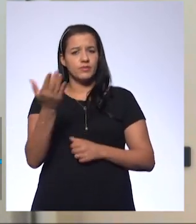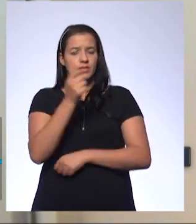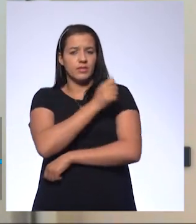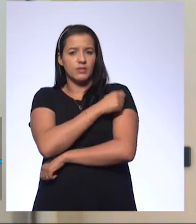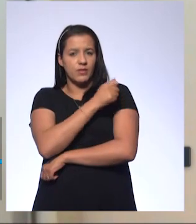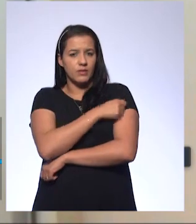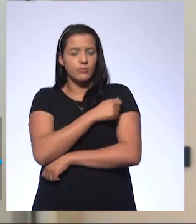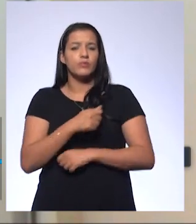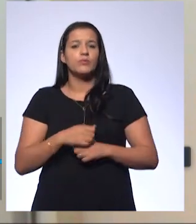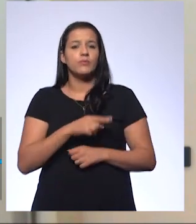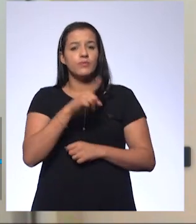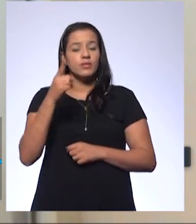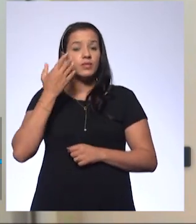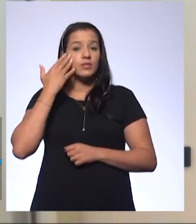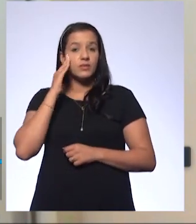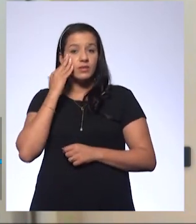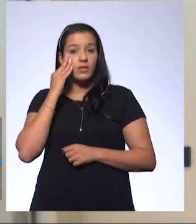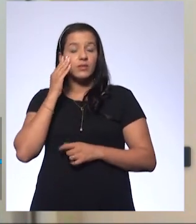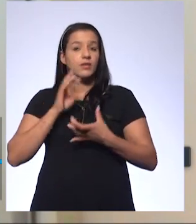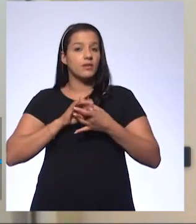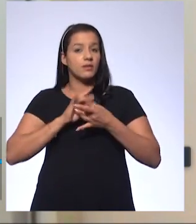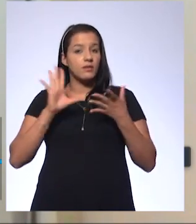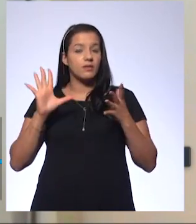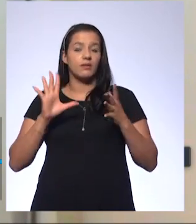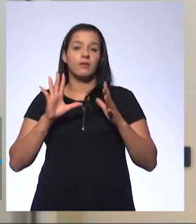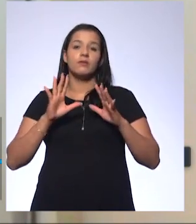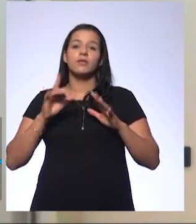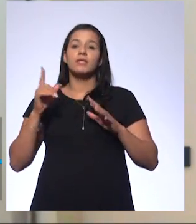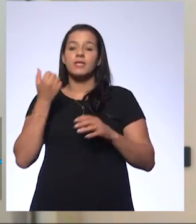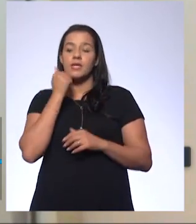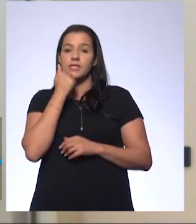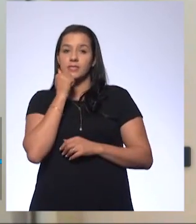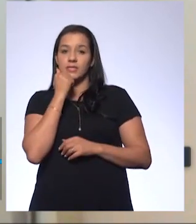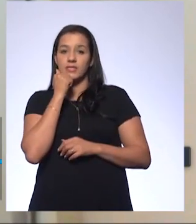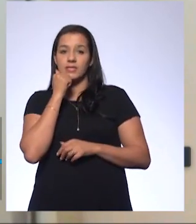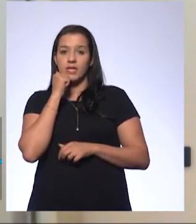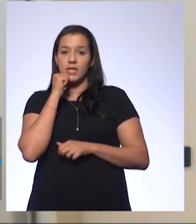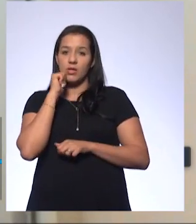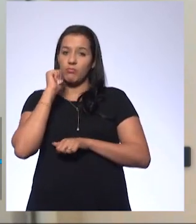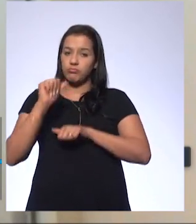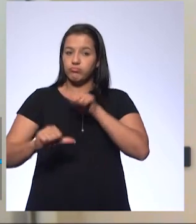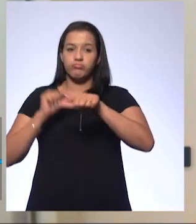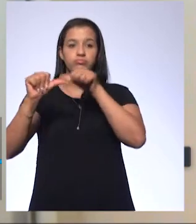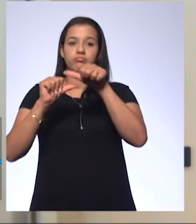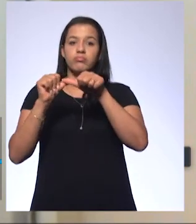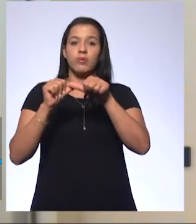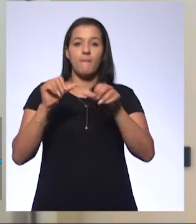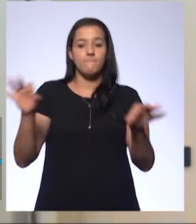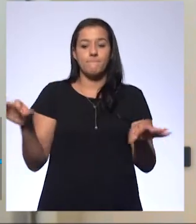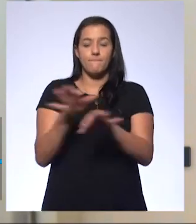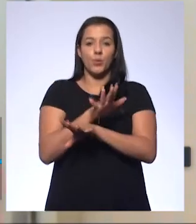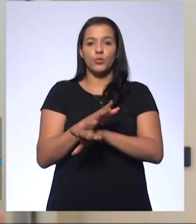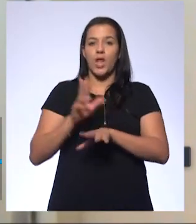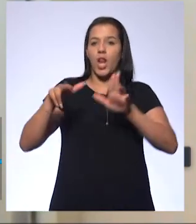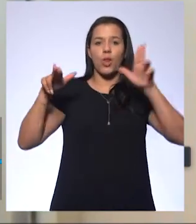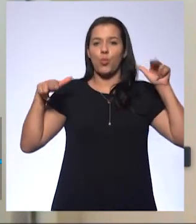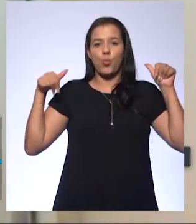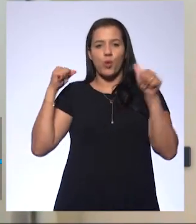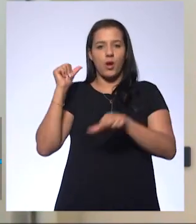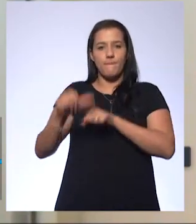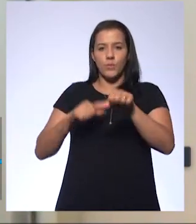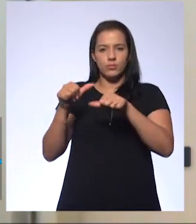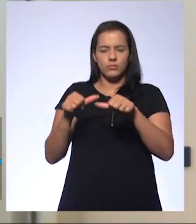acontecendo no mundo à nossa volta. E eu já vi muita gente dizendo assim, vamos trabalhar o último modelo, o mais atual.